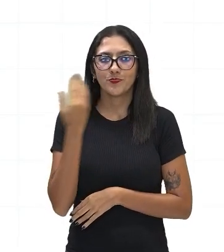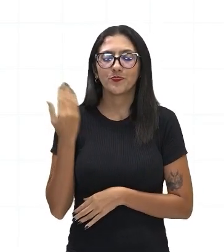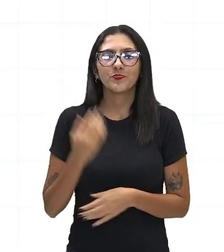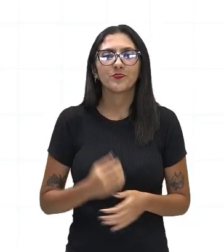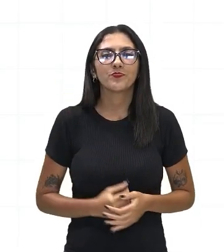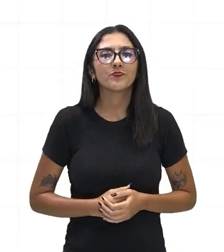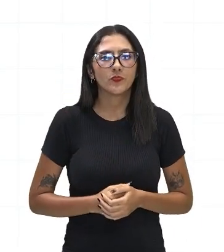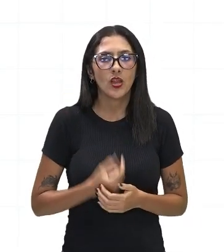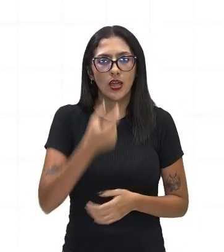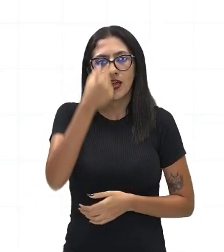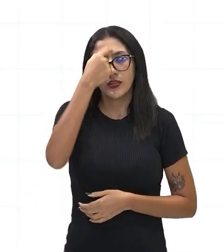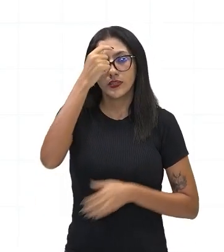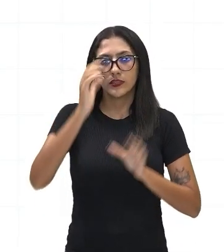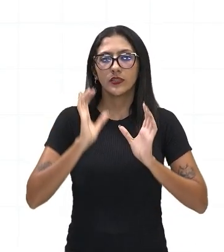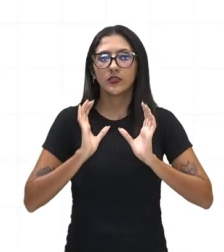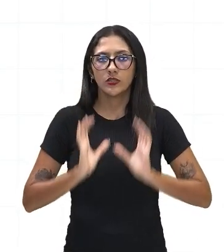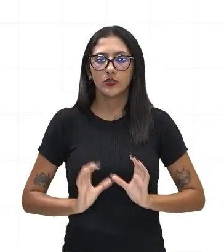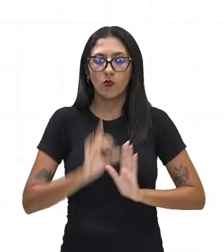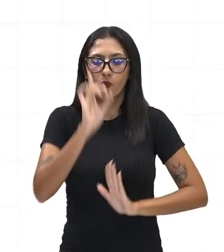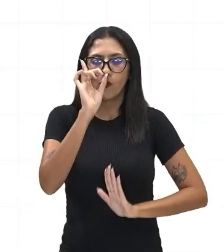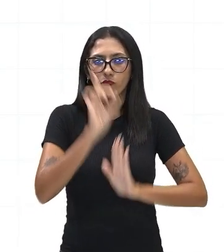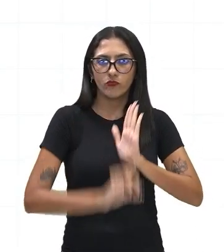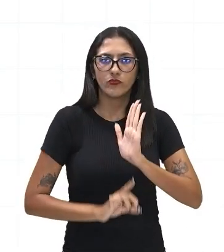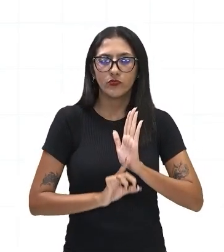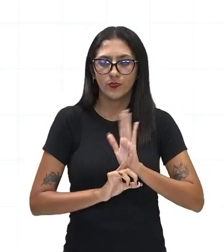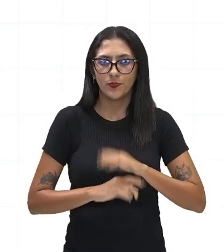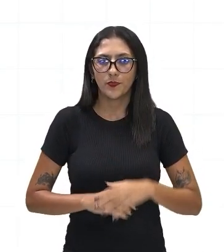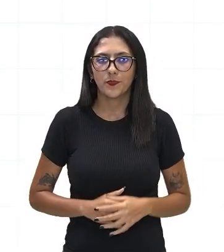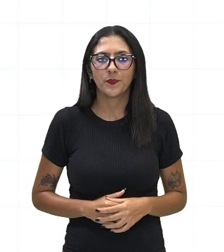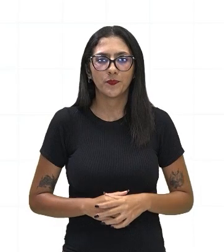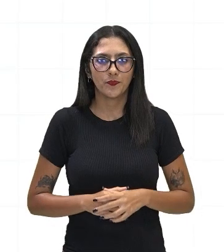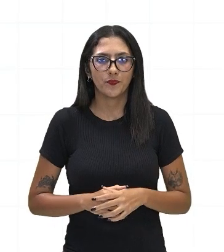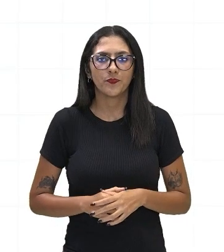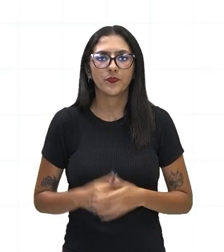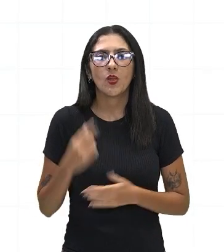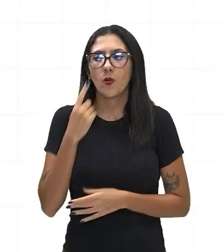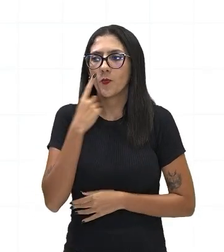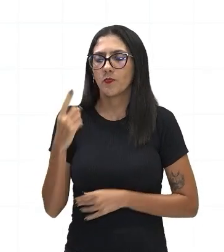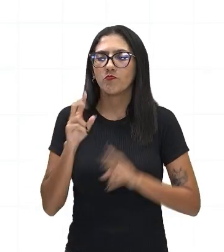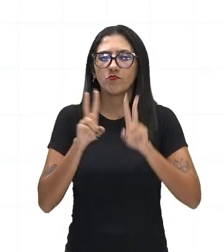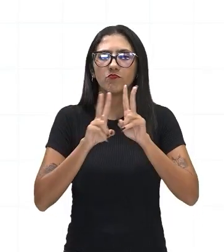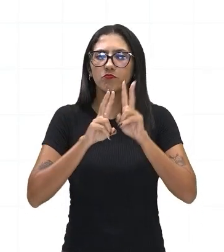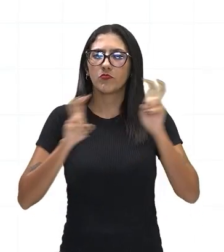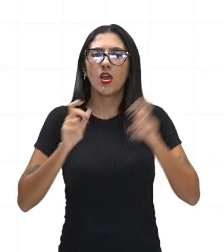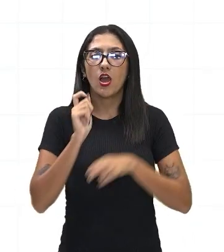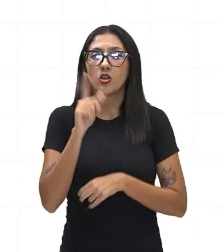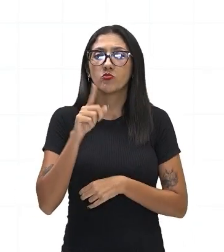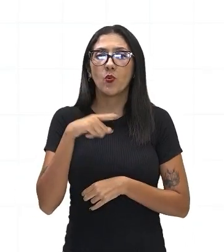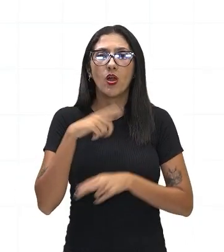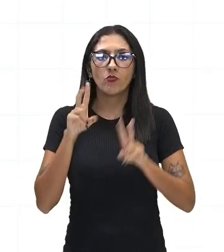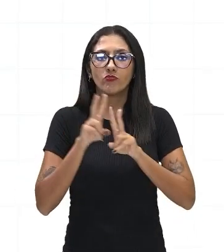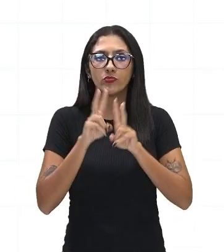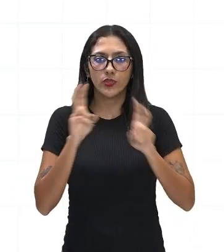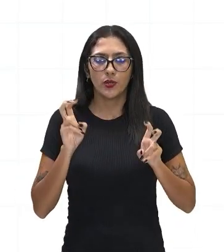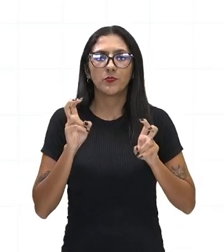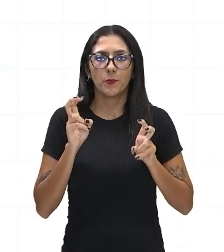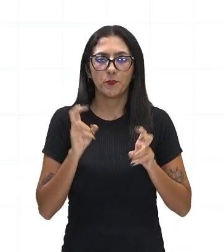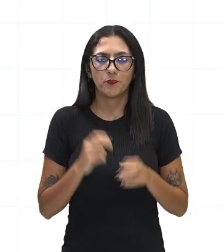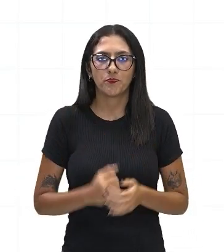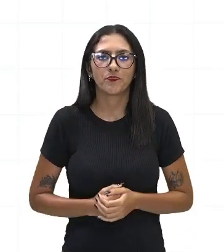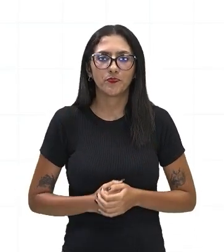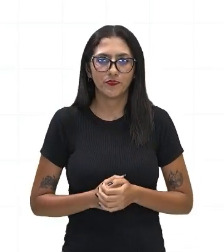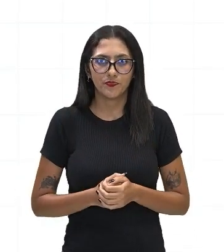Cidadania, direito de ter direitos. Olha, esse é o título do nosso texto. Eu leio aqui e você lê